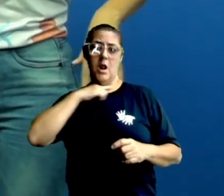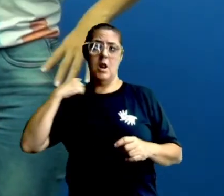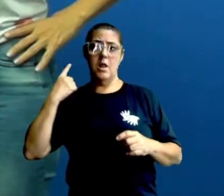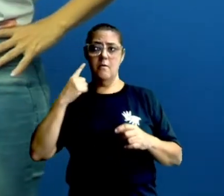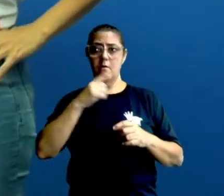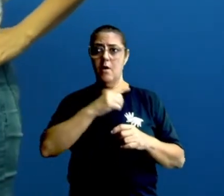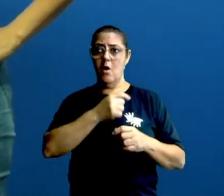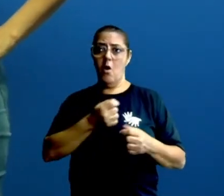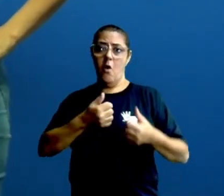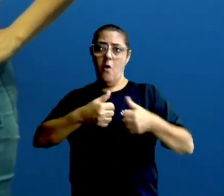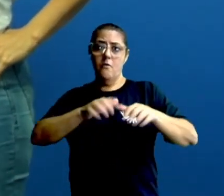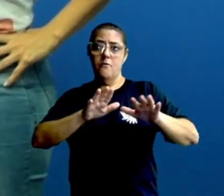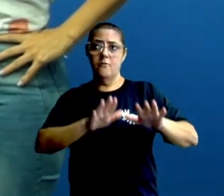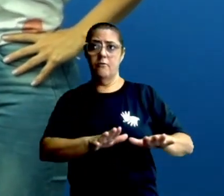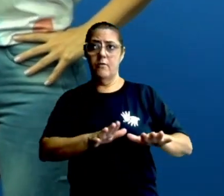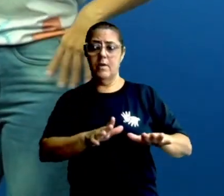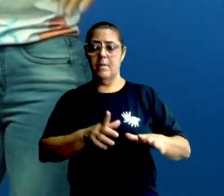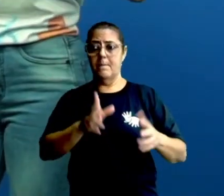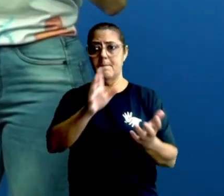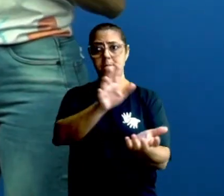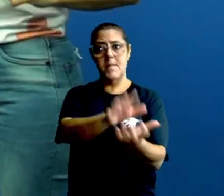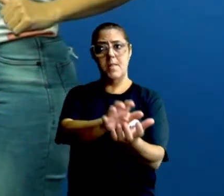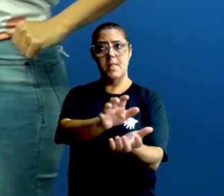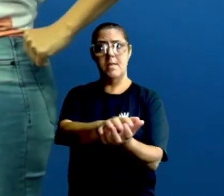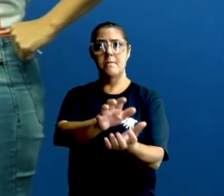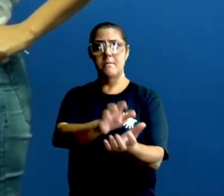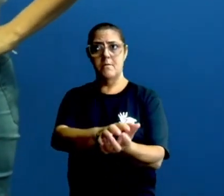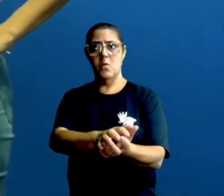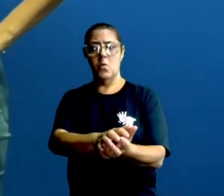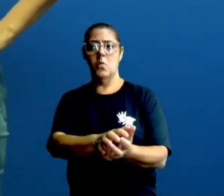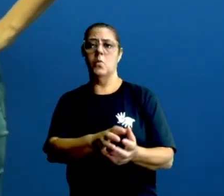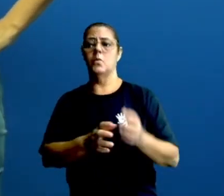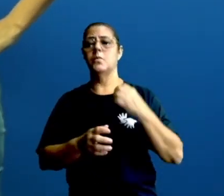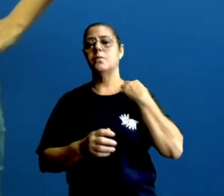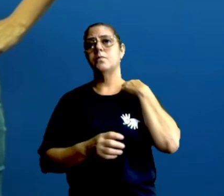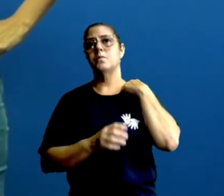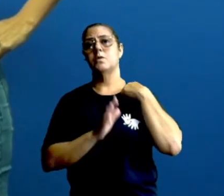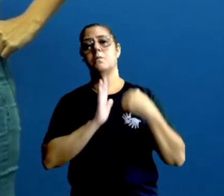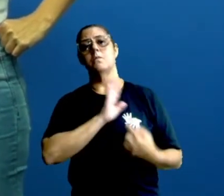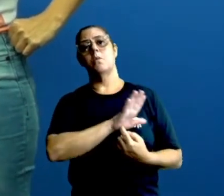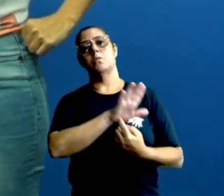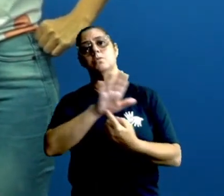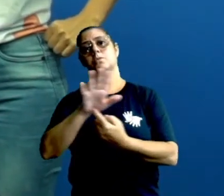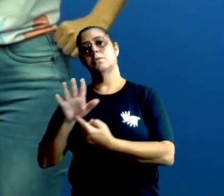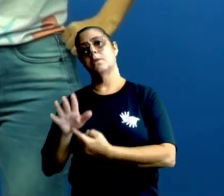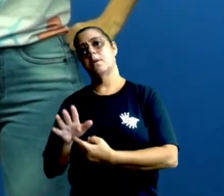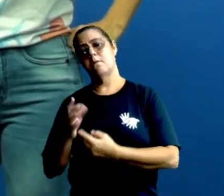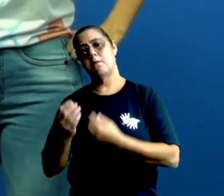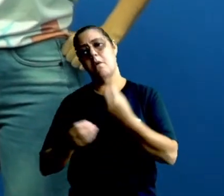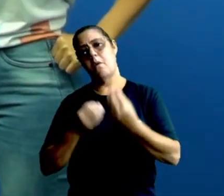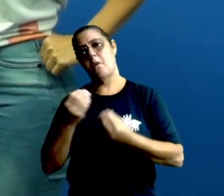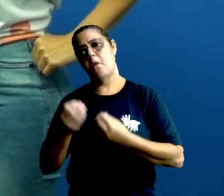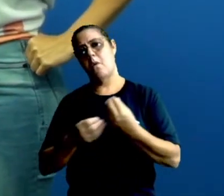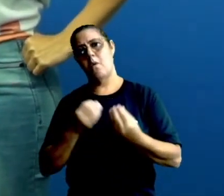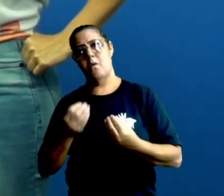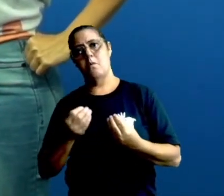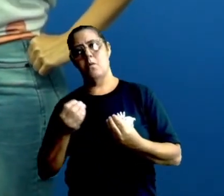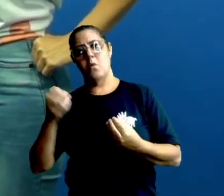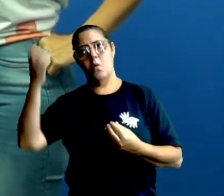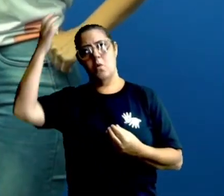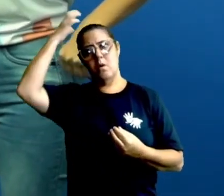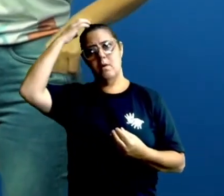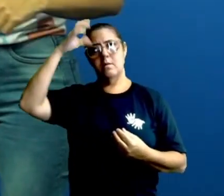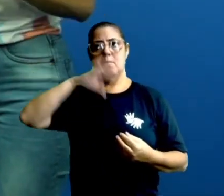Pouco tempo antes, Pernambuco, enquanto província, já se rebelava contra os desmandos do